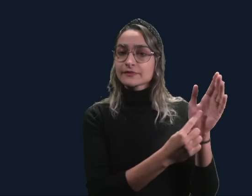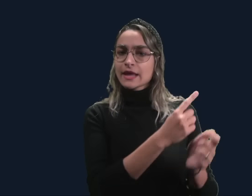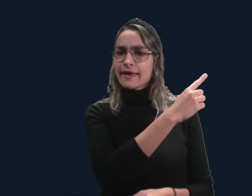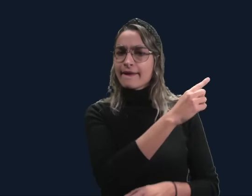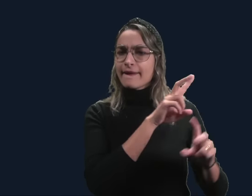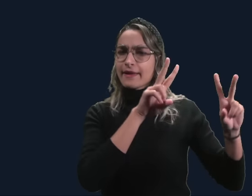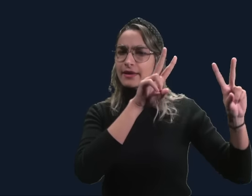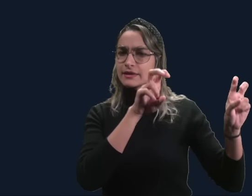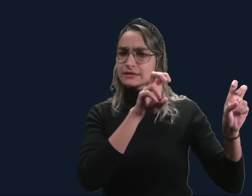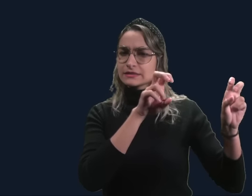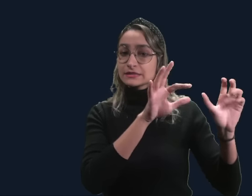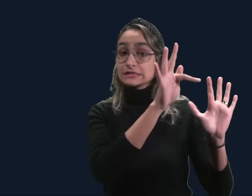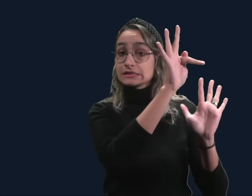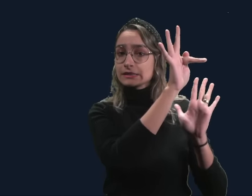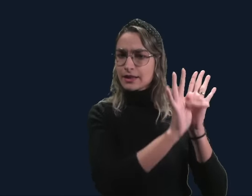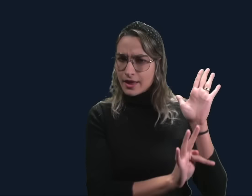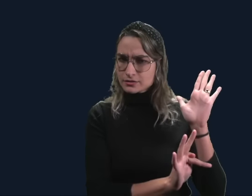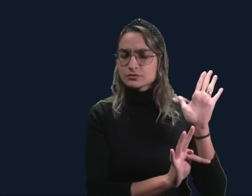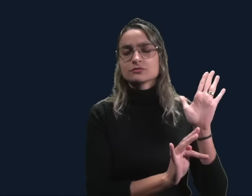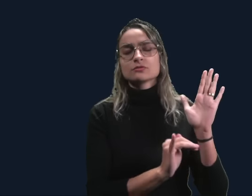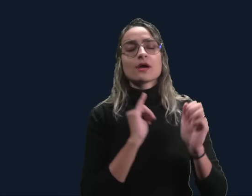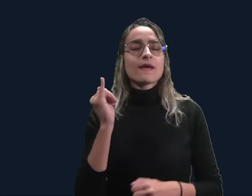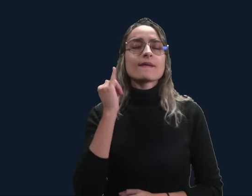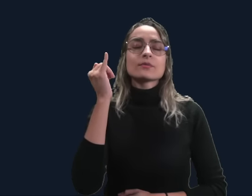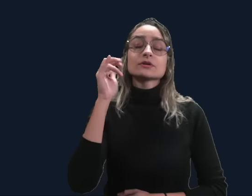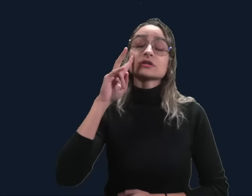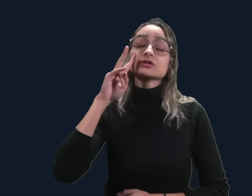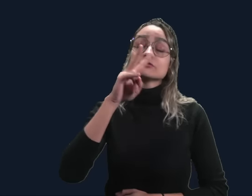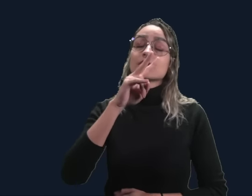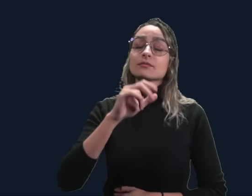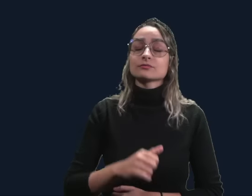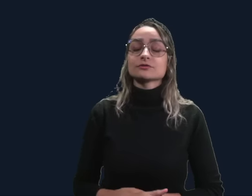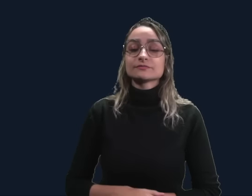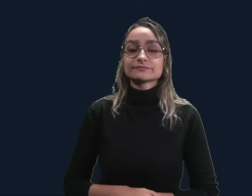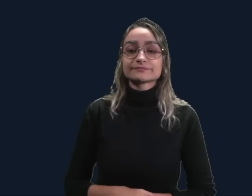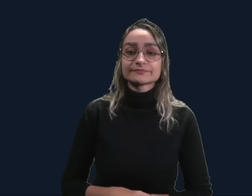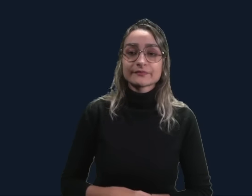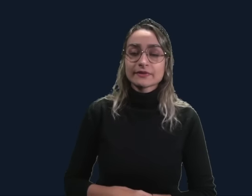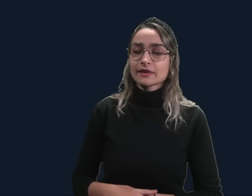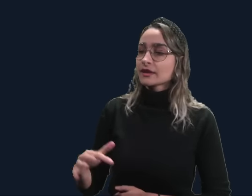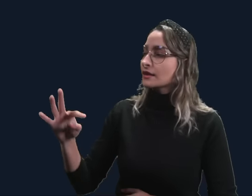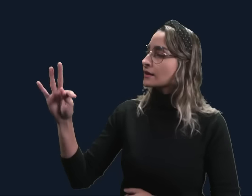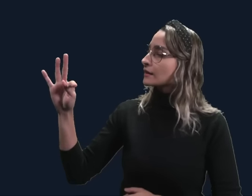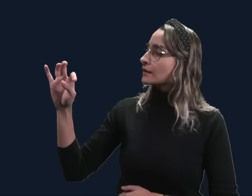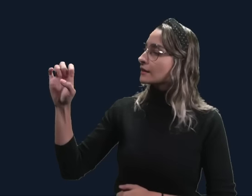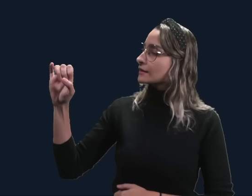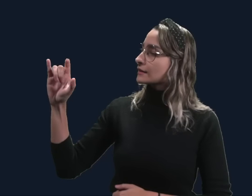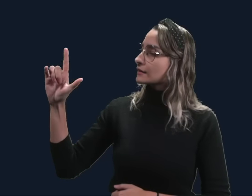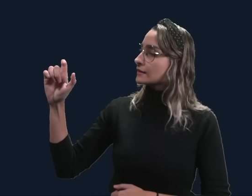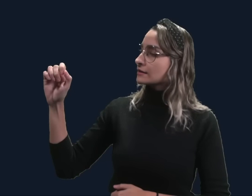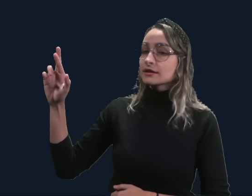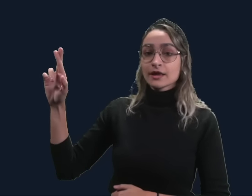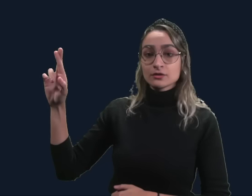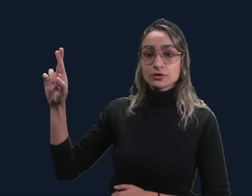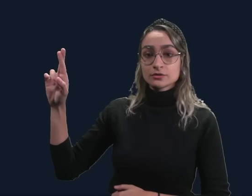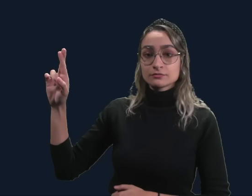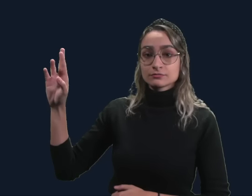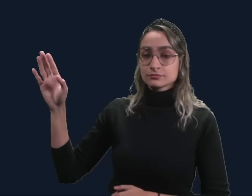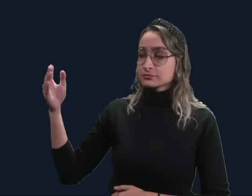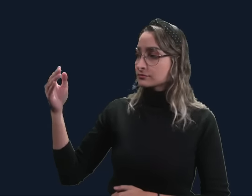importante ver repito Taylor bant Taylor bant teólogo ele disse eh no